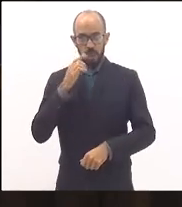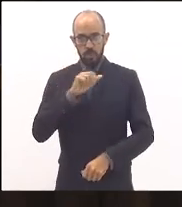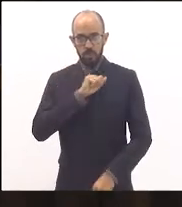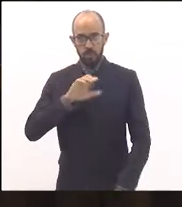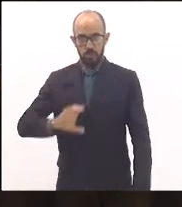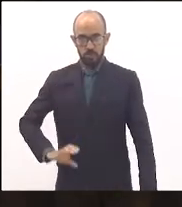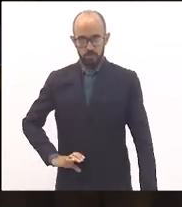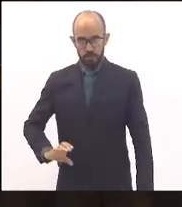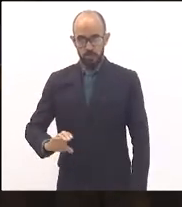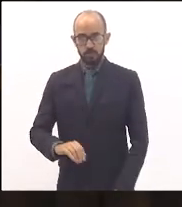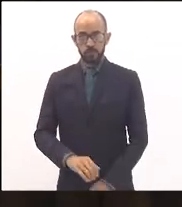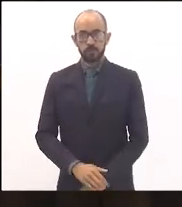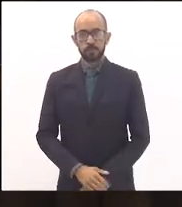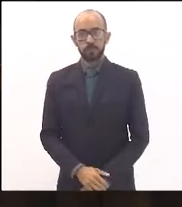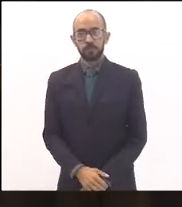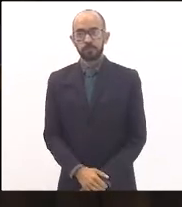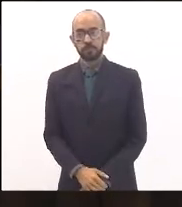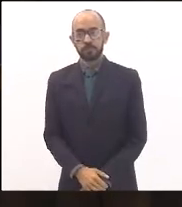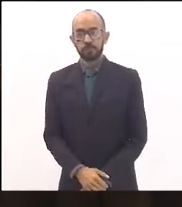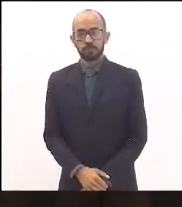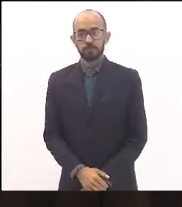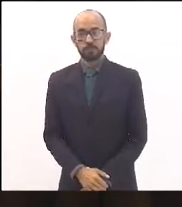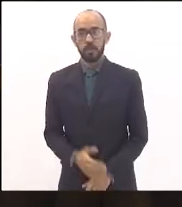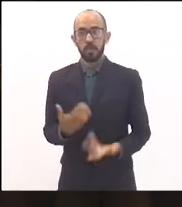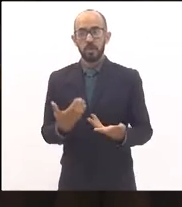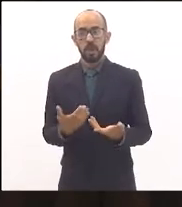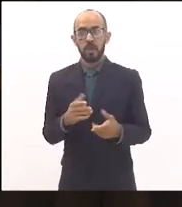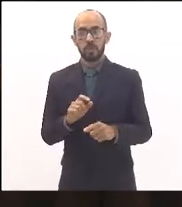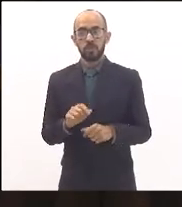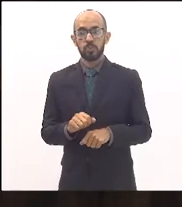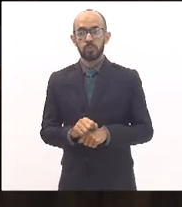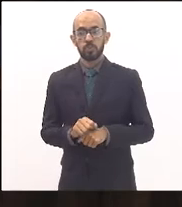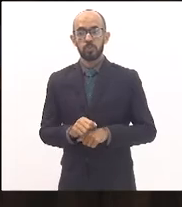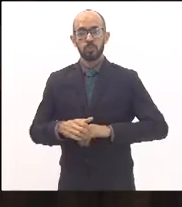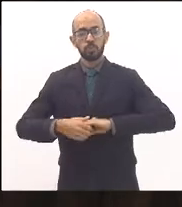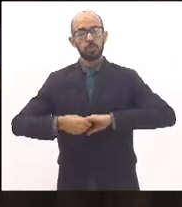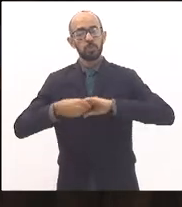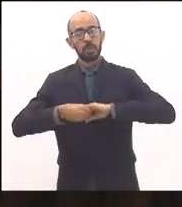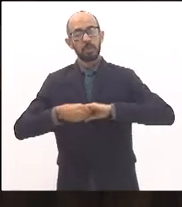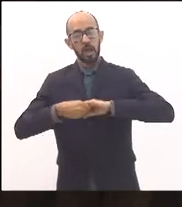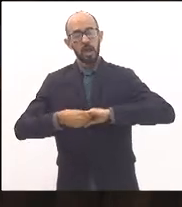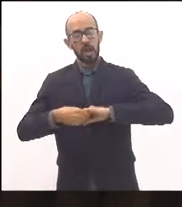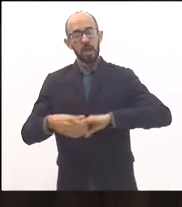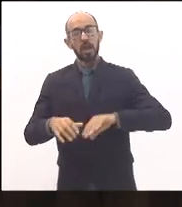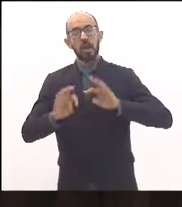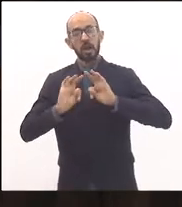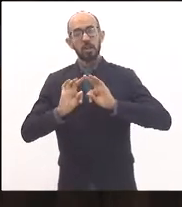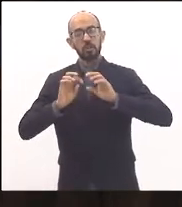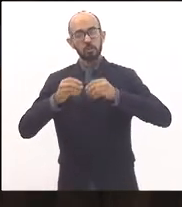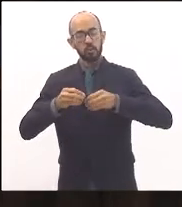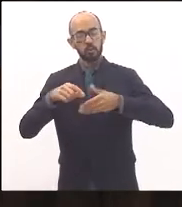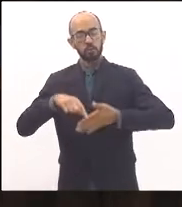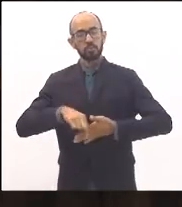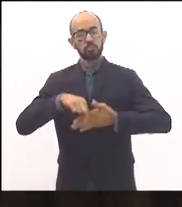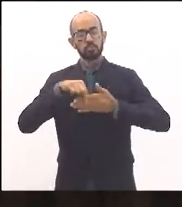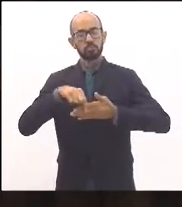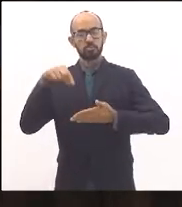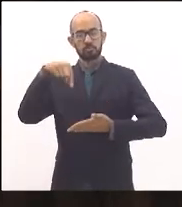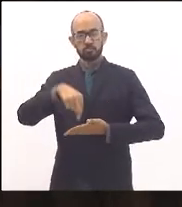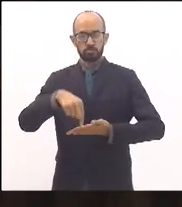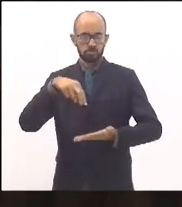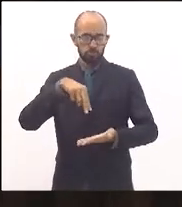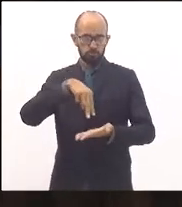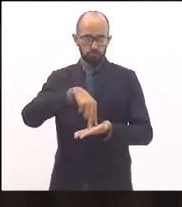Ceciliano quero cumprimentar a todas as autoridades presentes